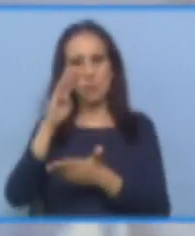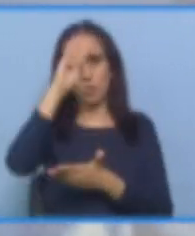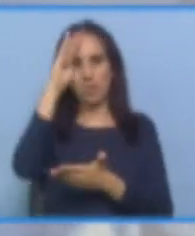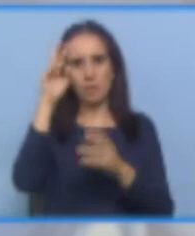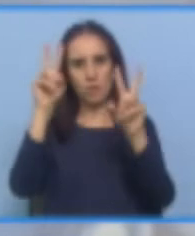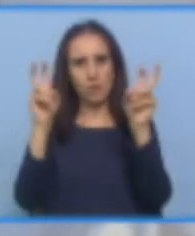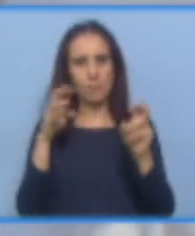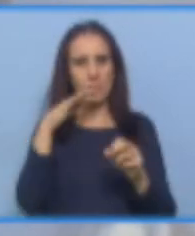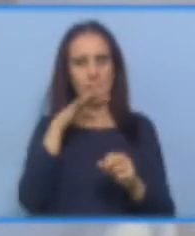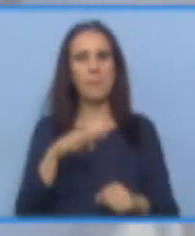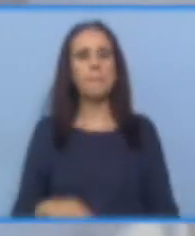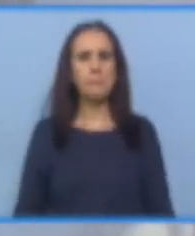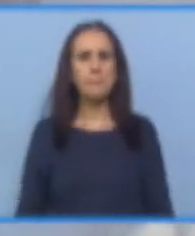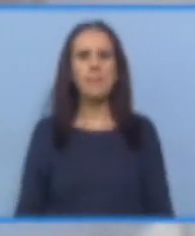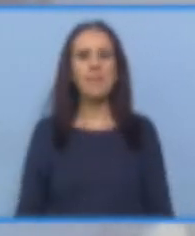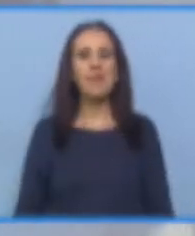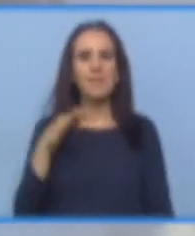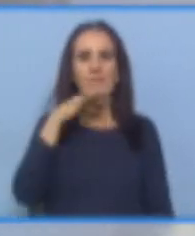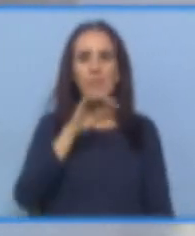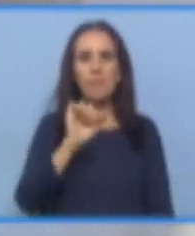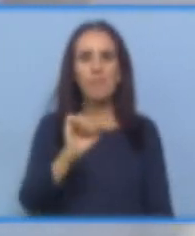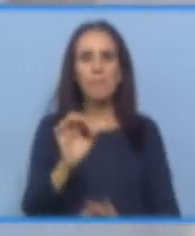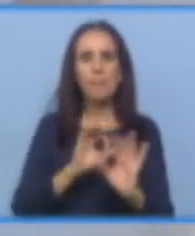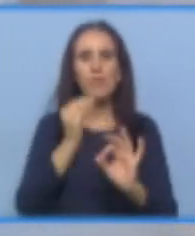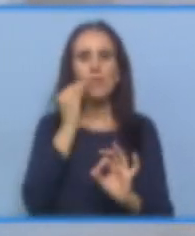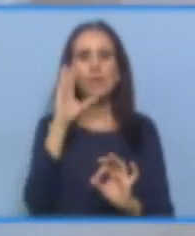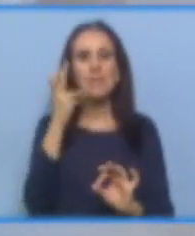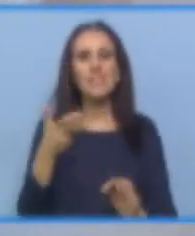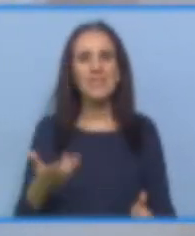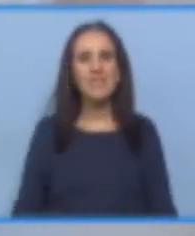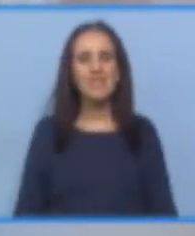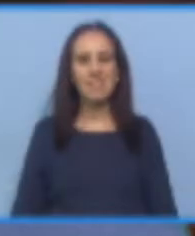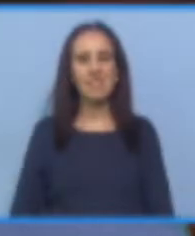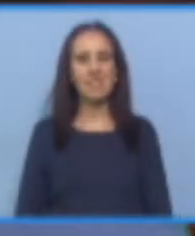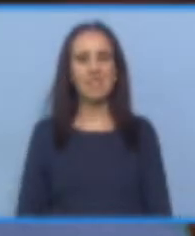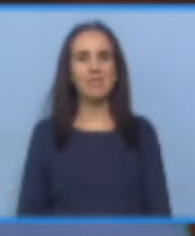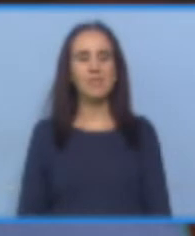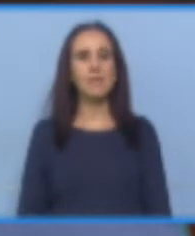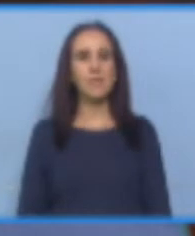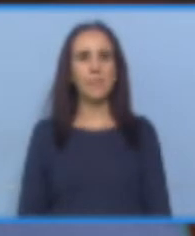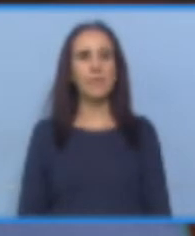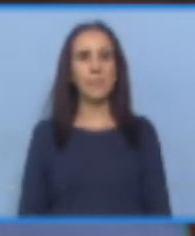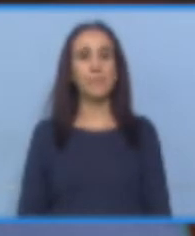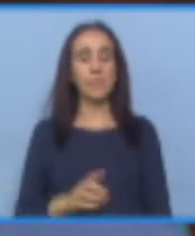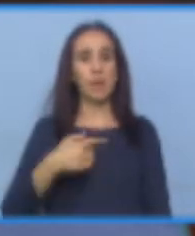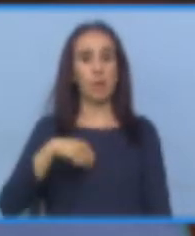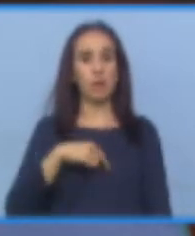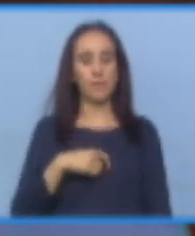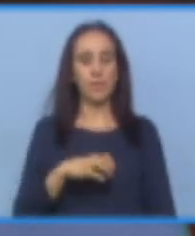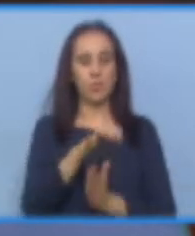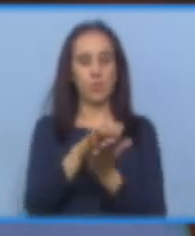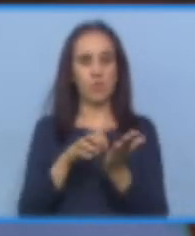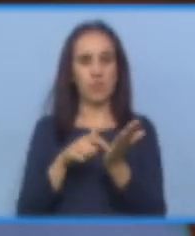sobre a família. Como é que aconteceu na vossa família essa preparação? O texto que